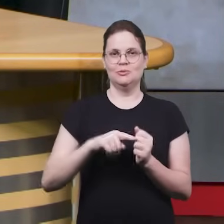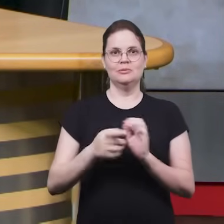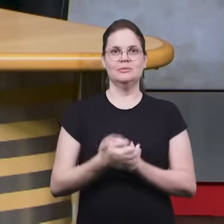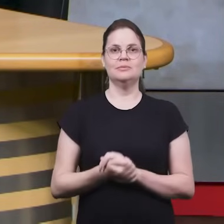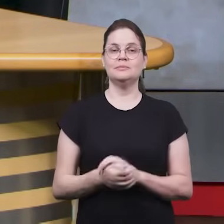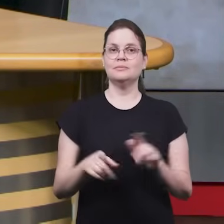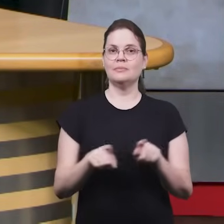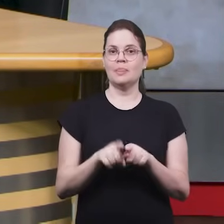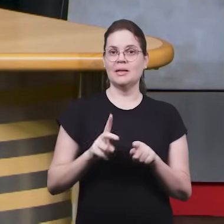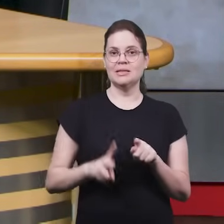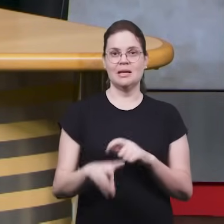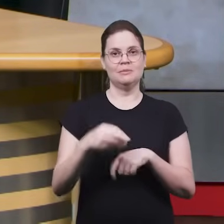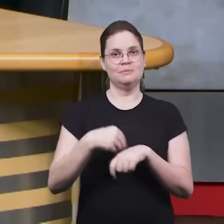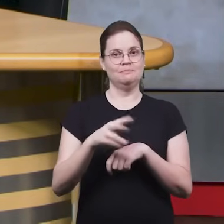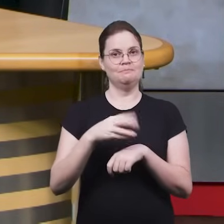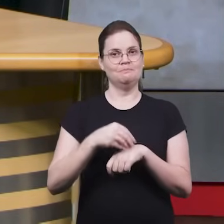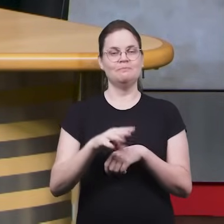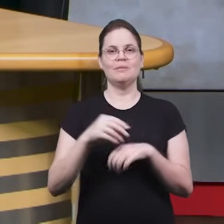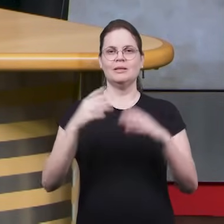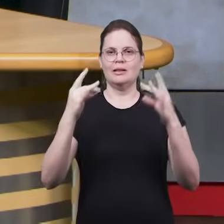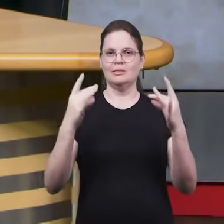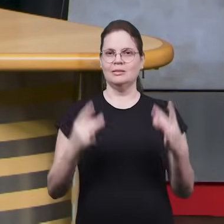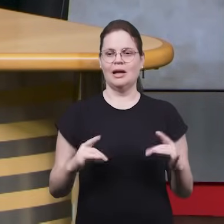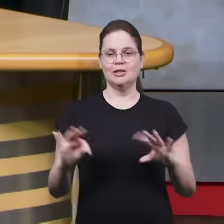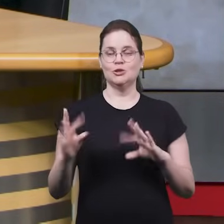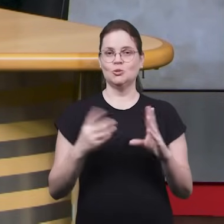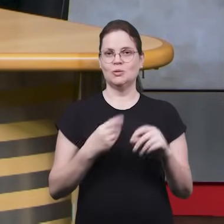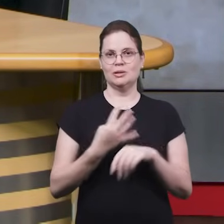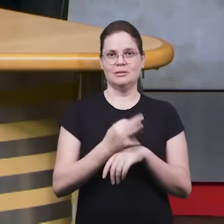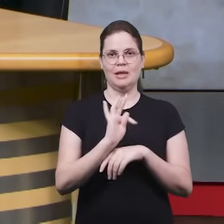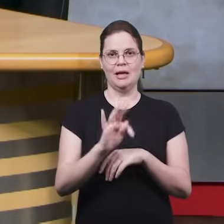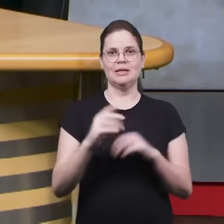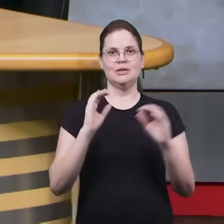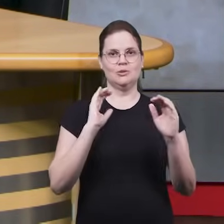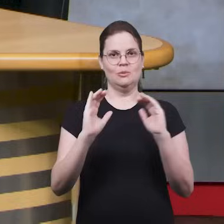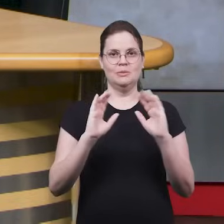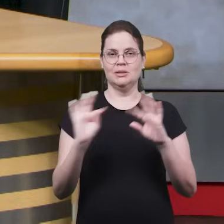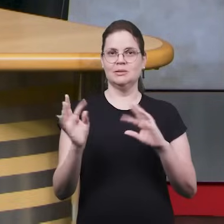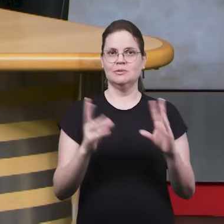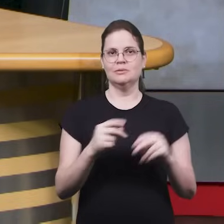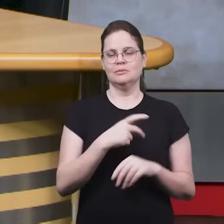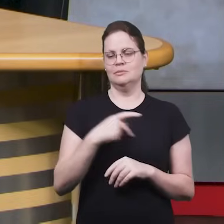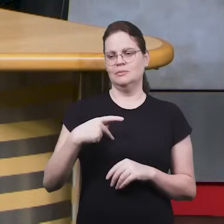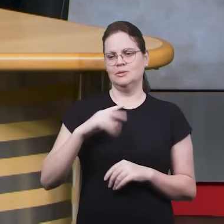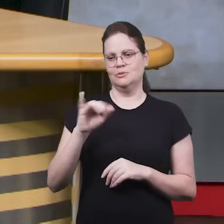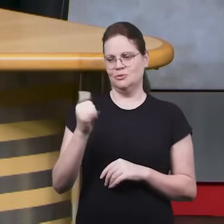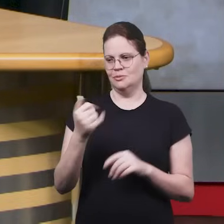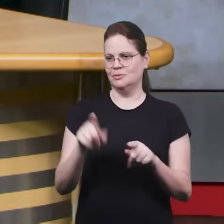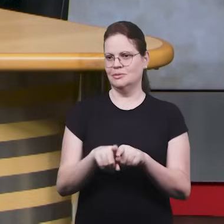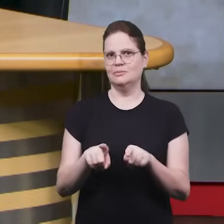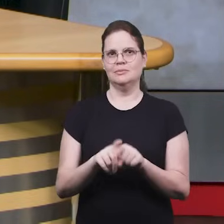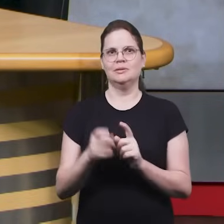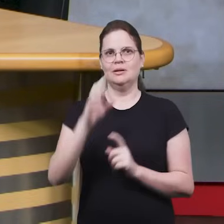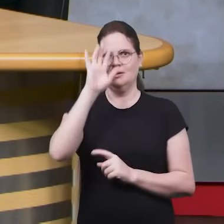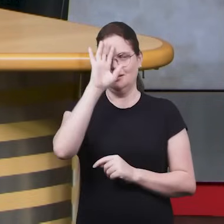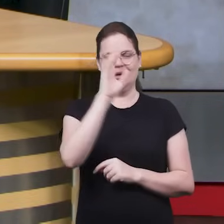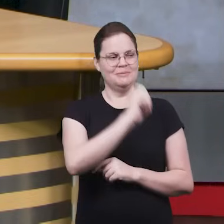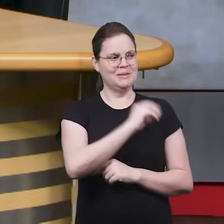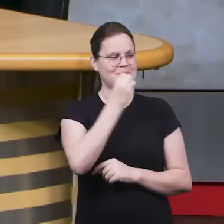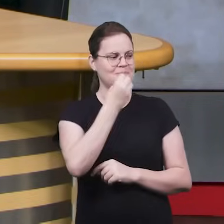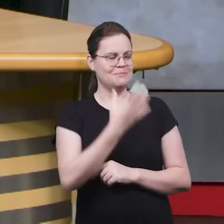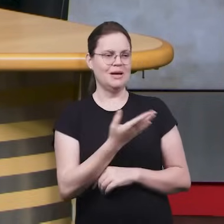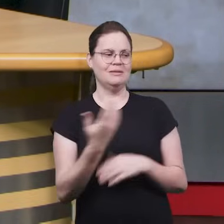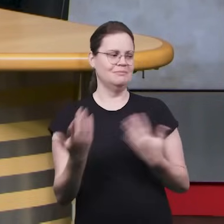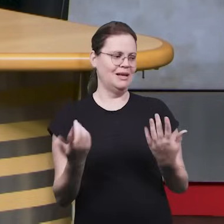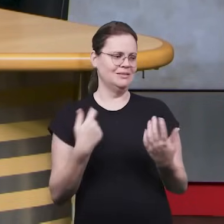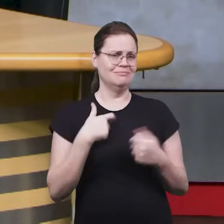conosco. À disposição. Trazendo esses ensinos, esses detalhes, essas técnicas de comunicação. Pastor João Carlos. Aprendemos